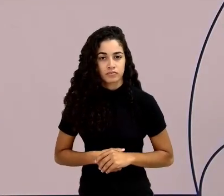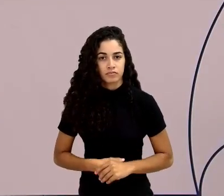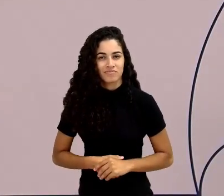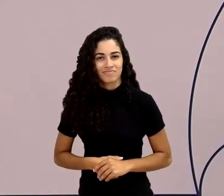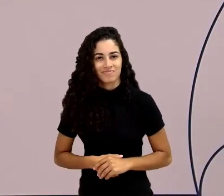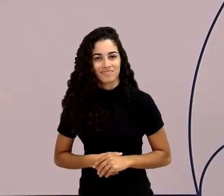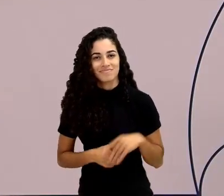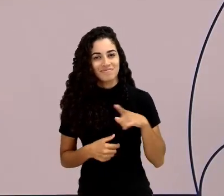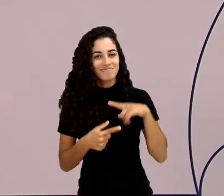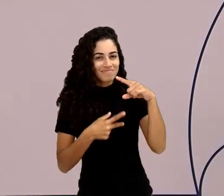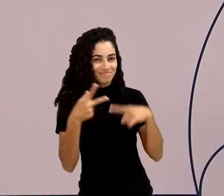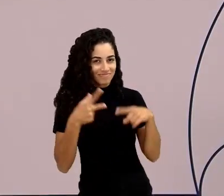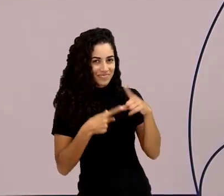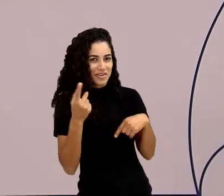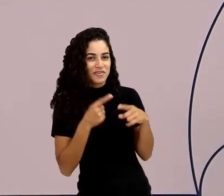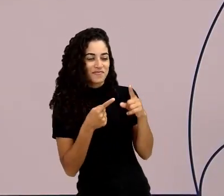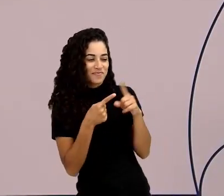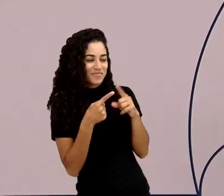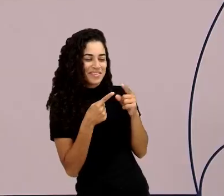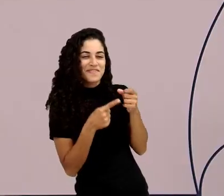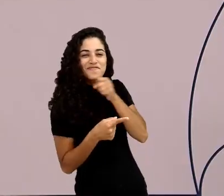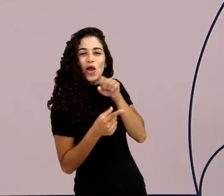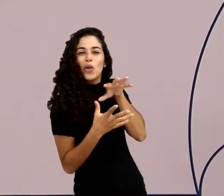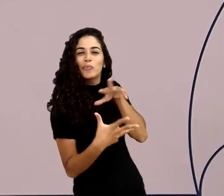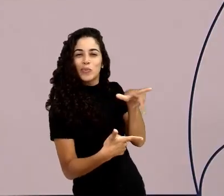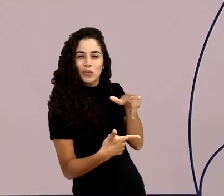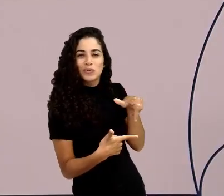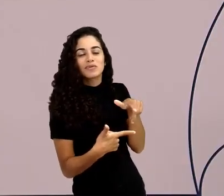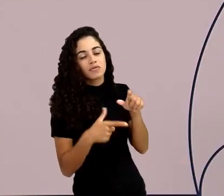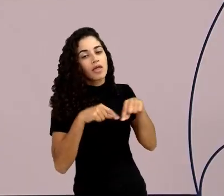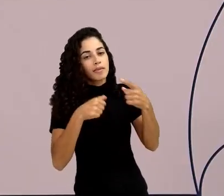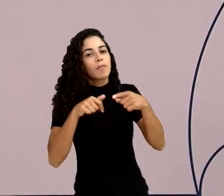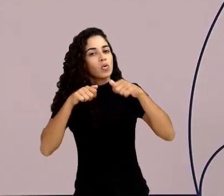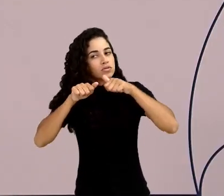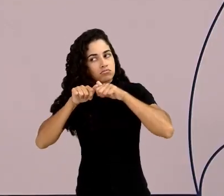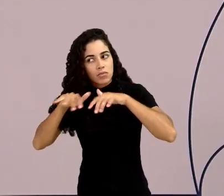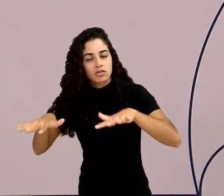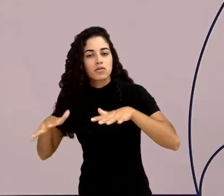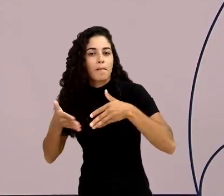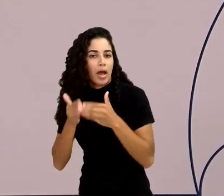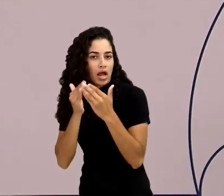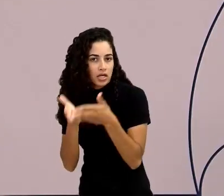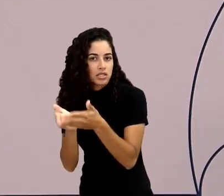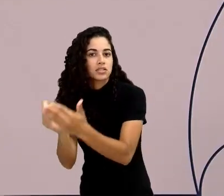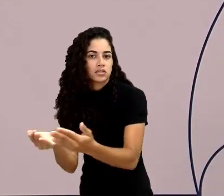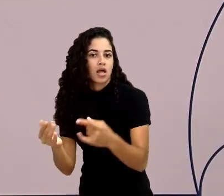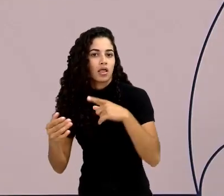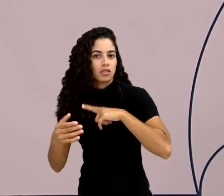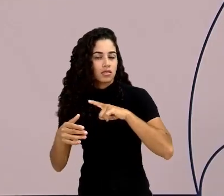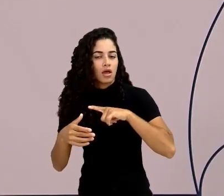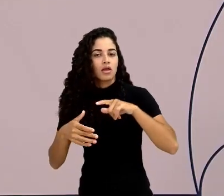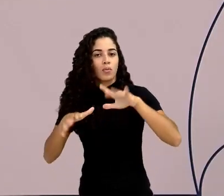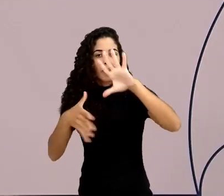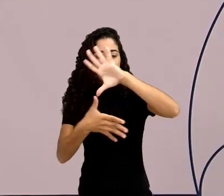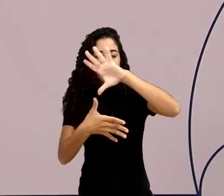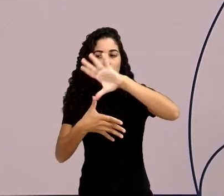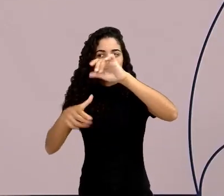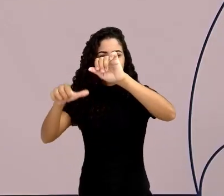Velho Mundo, e com a expansão marítima a gente vai ter ampliação dos mapas, né, e a gente vai